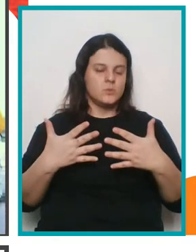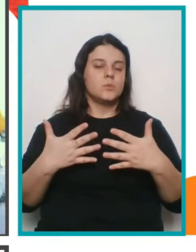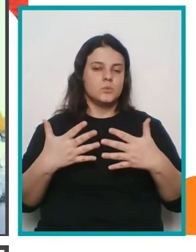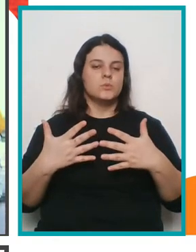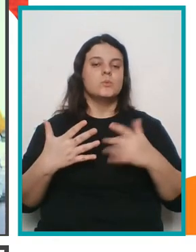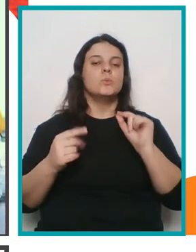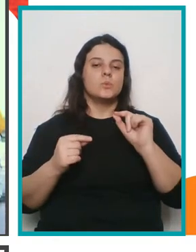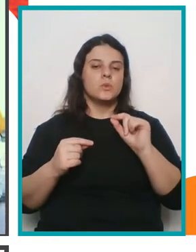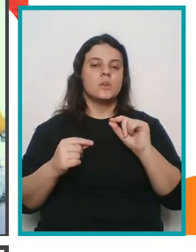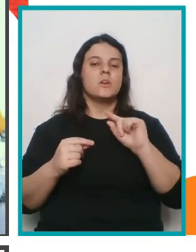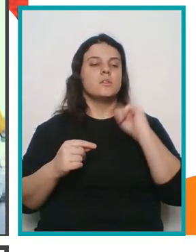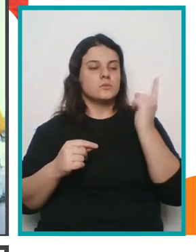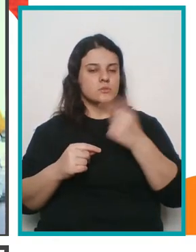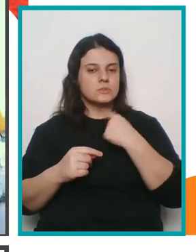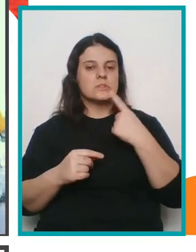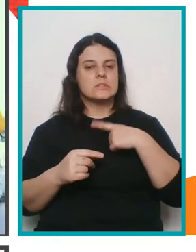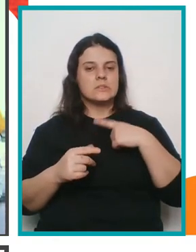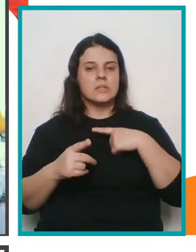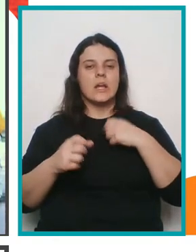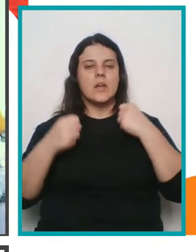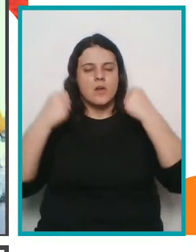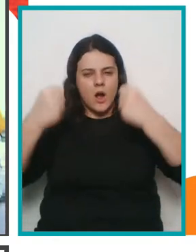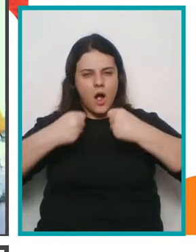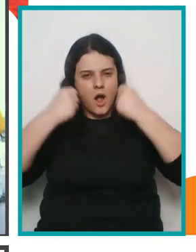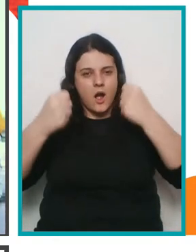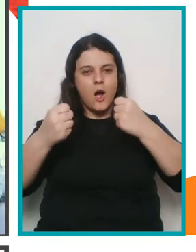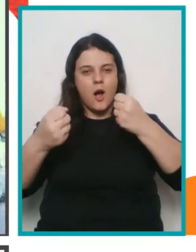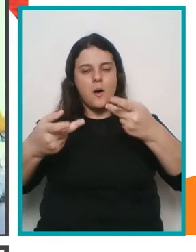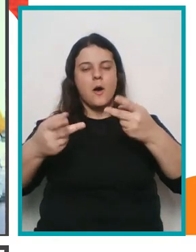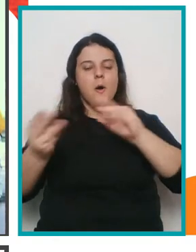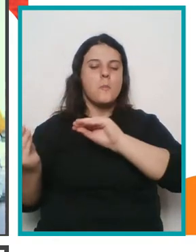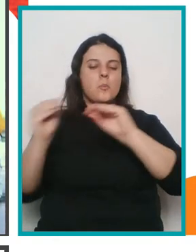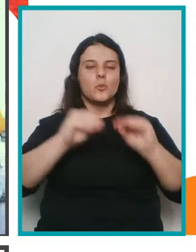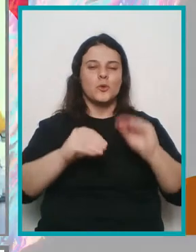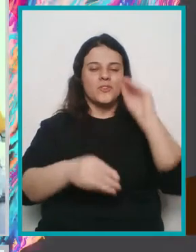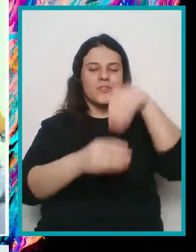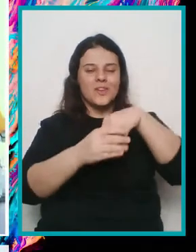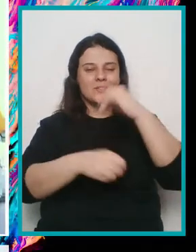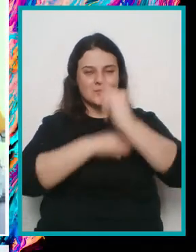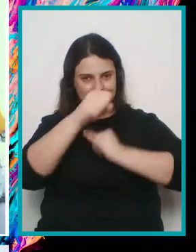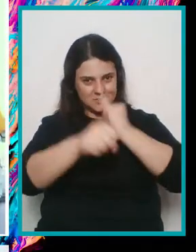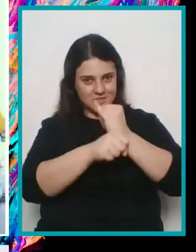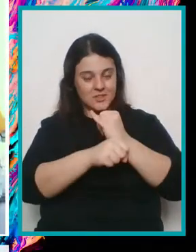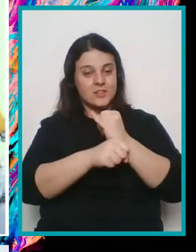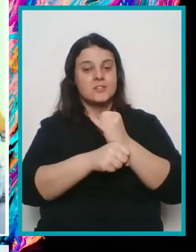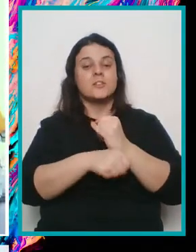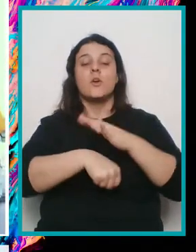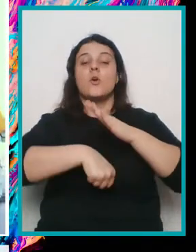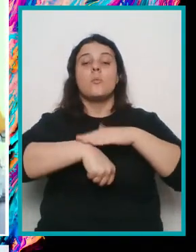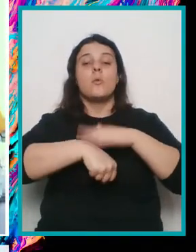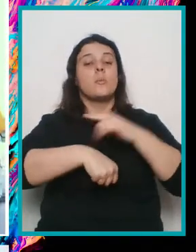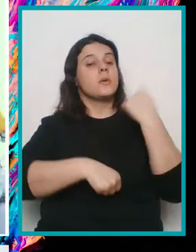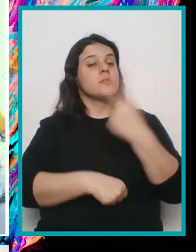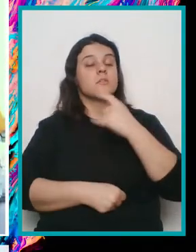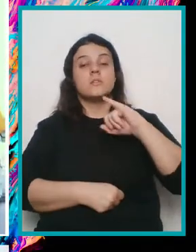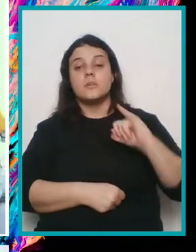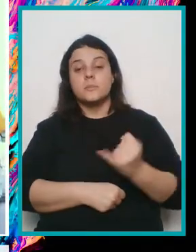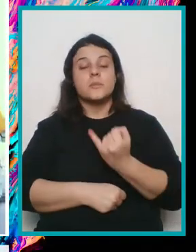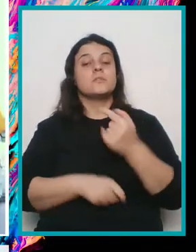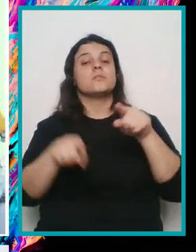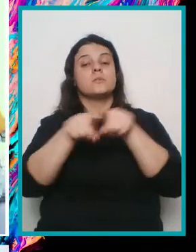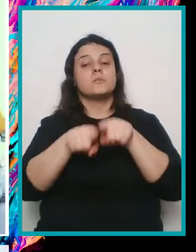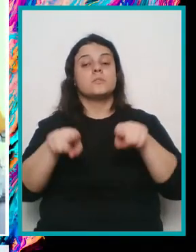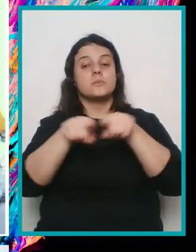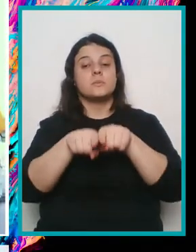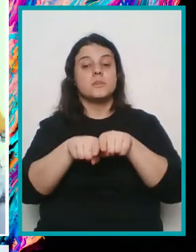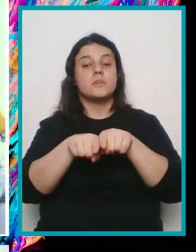também para literalmente democratizar a consciência sobre clima.